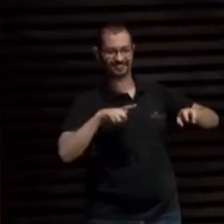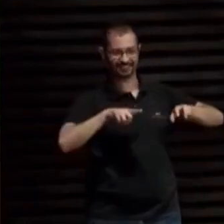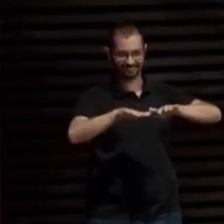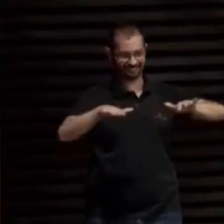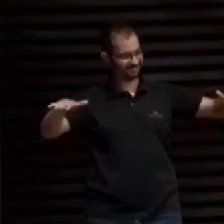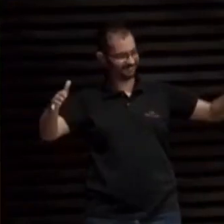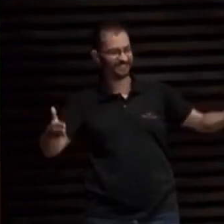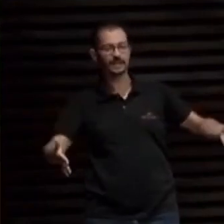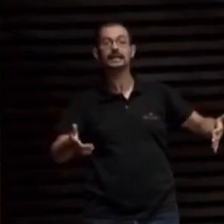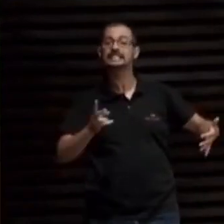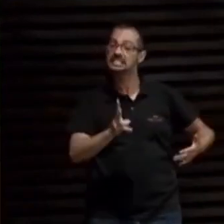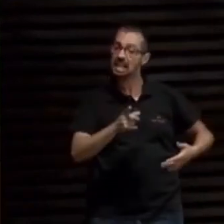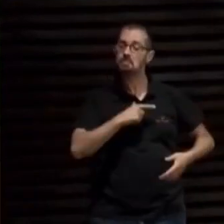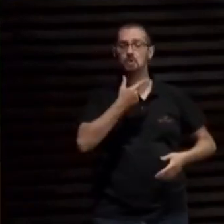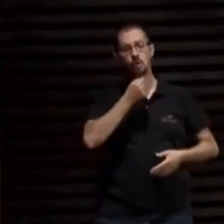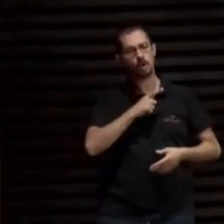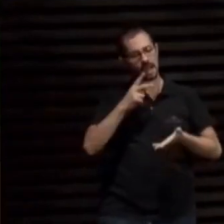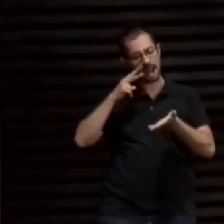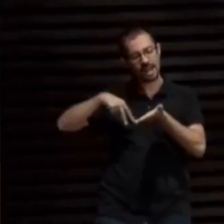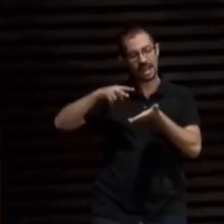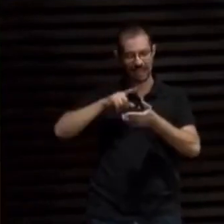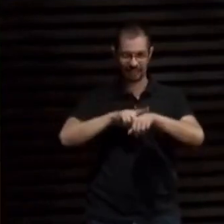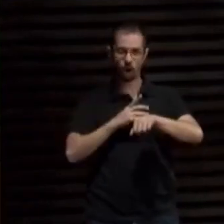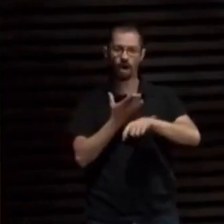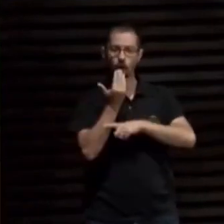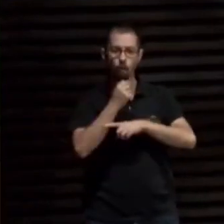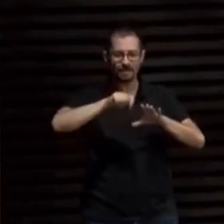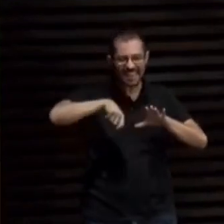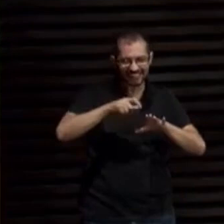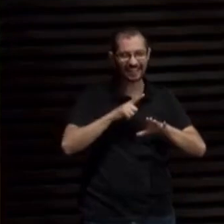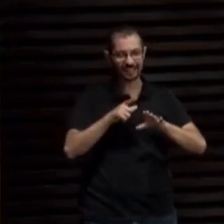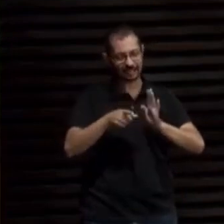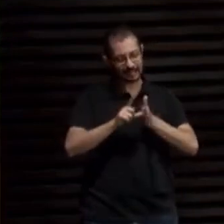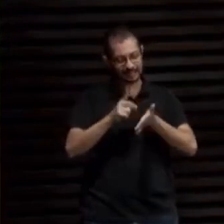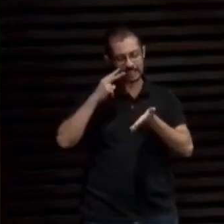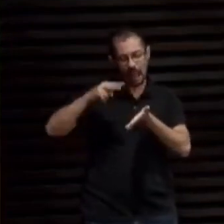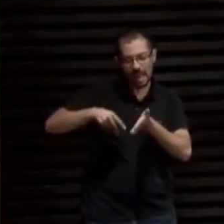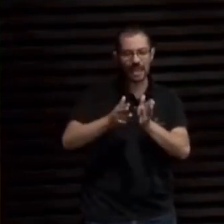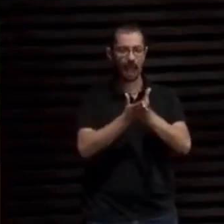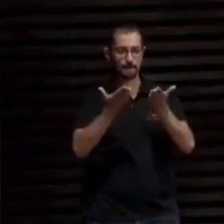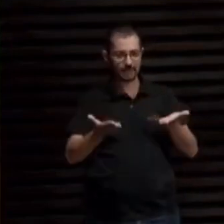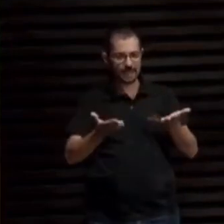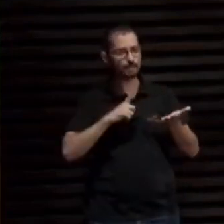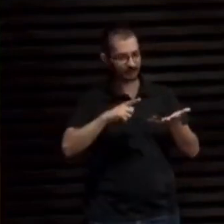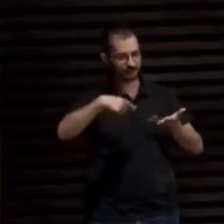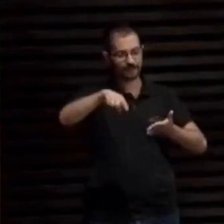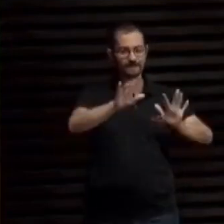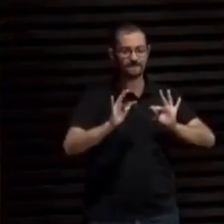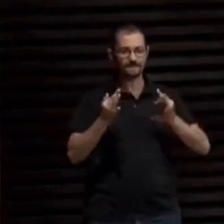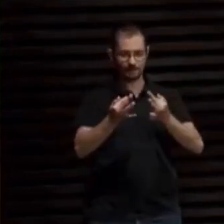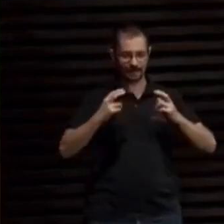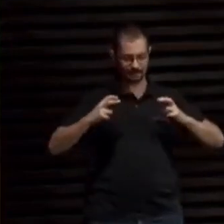culto doméstico. Aquela tarde ele pegou uns 3 capítulos do profeta Isaías